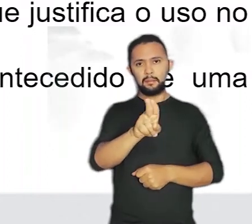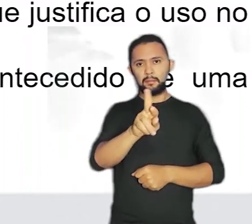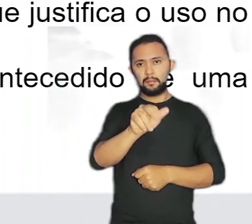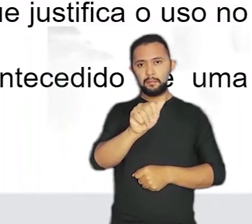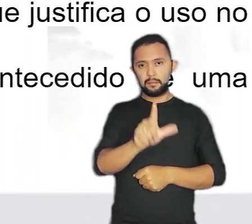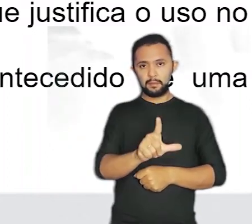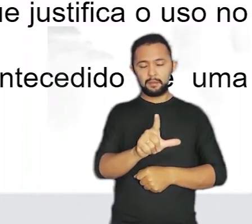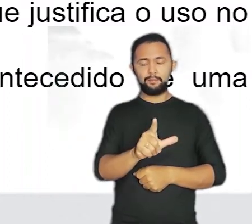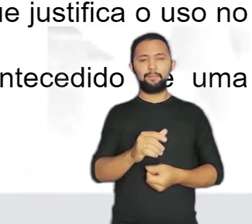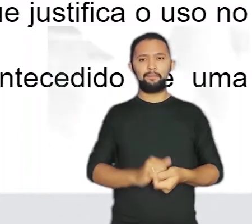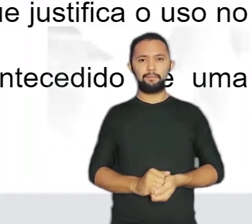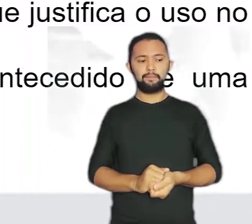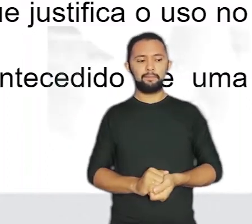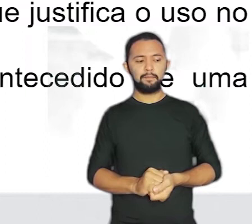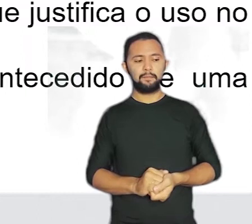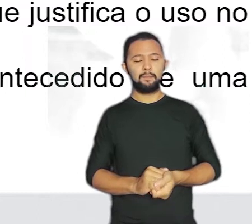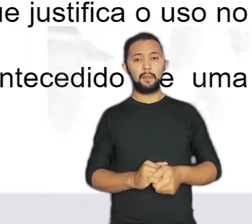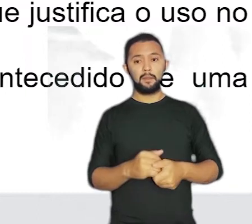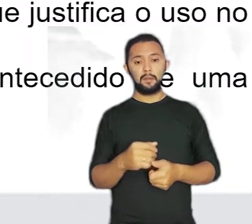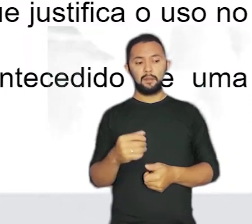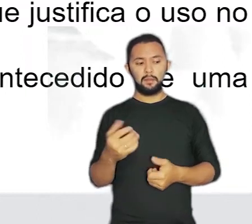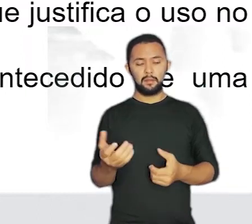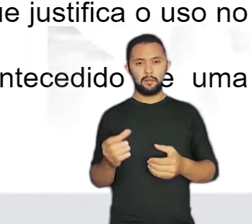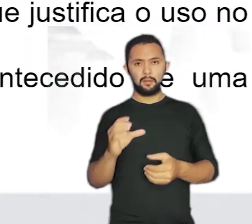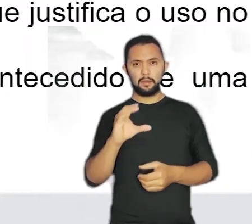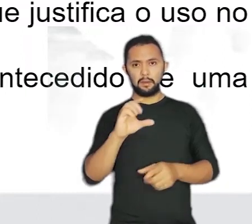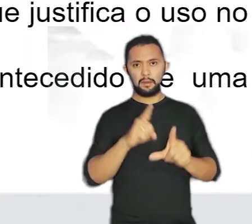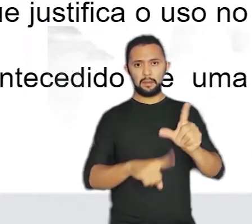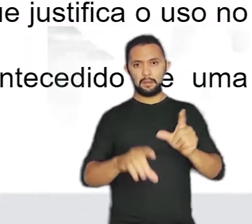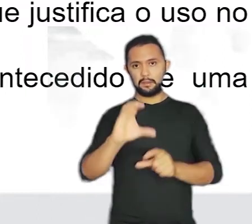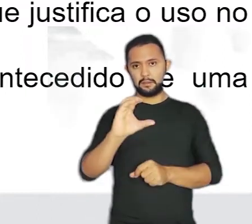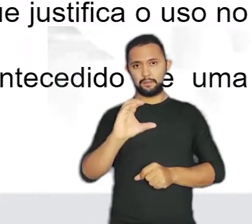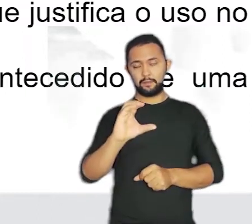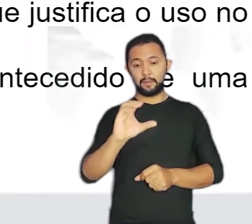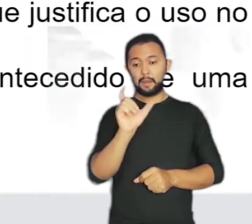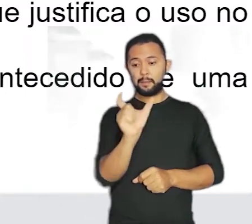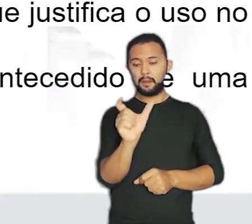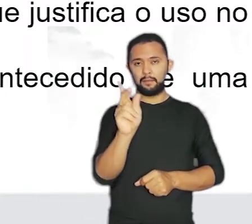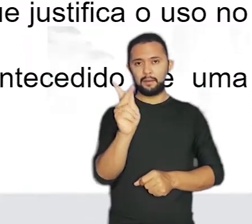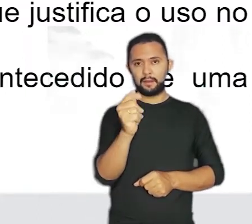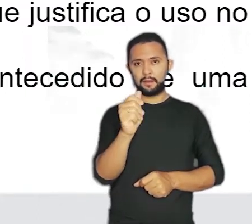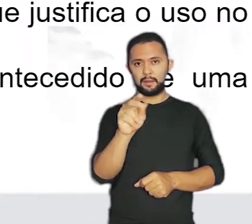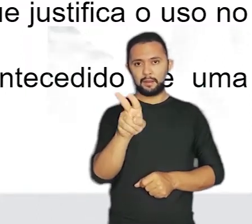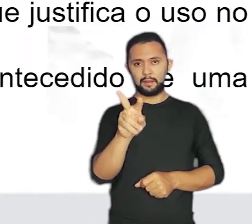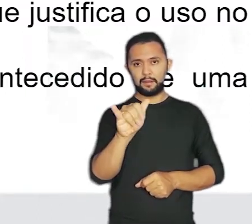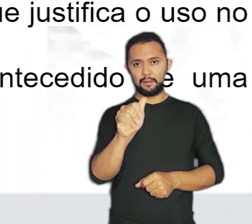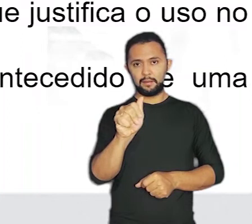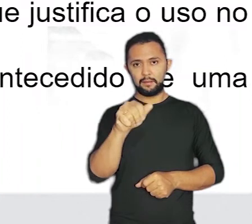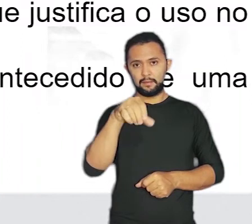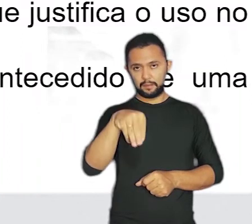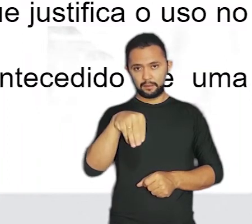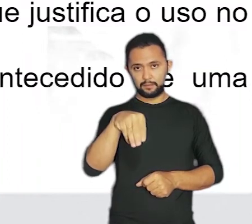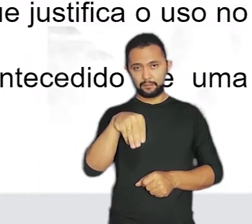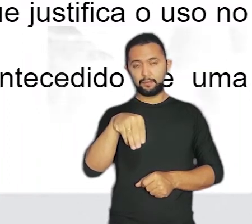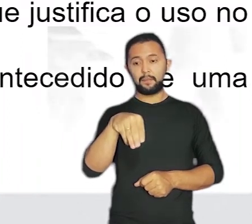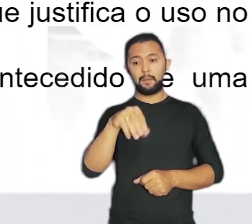variedade padrão, a forma verbal havia deve obrigatoriamente ser substituída pela